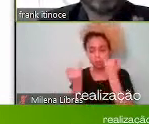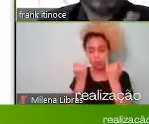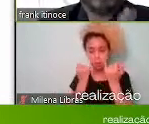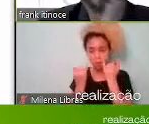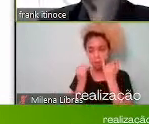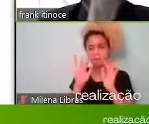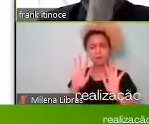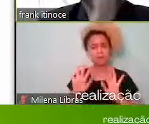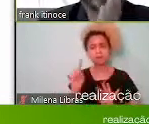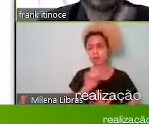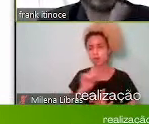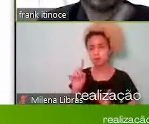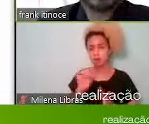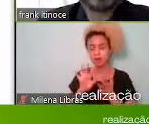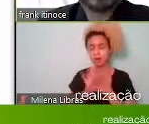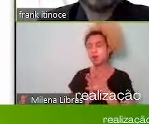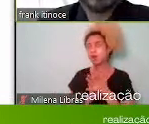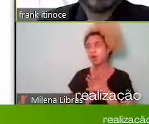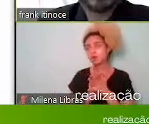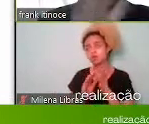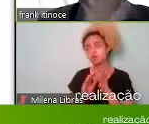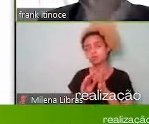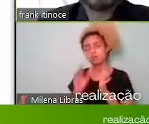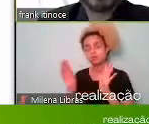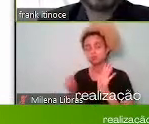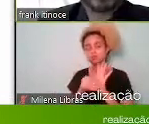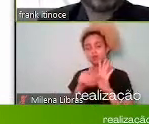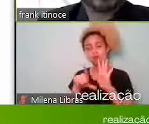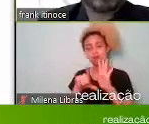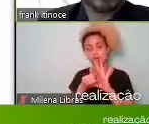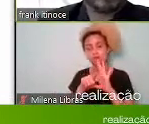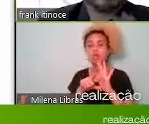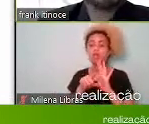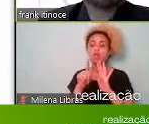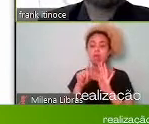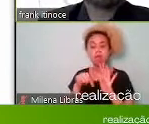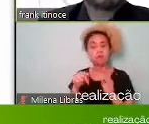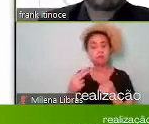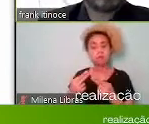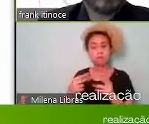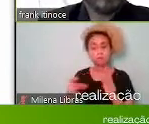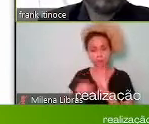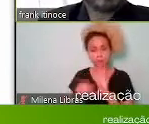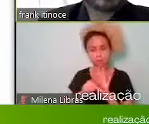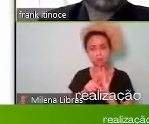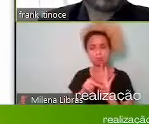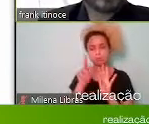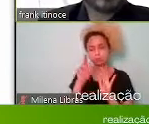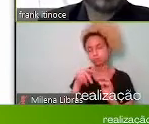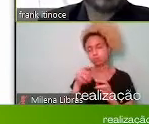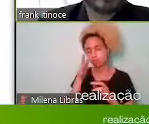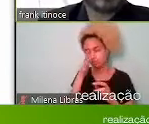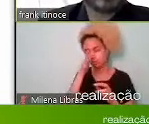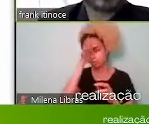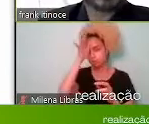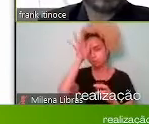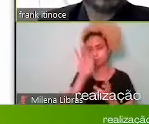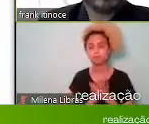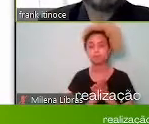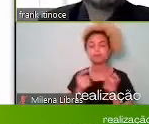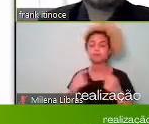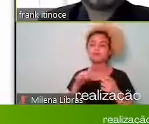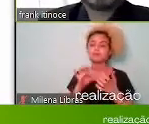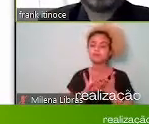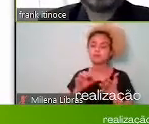da profissão. Regulamentação da profissão é autonomia da categoria, né? E nós temos credenciar,